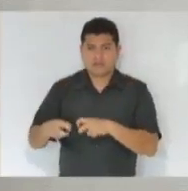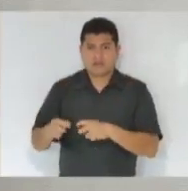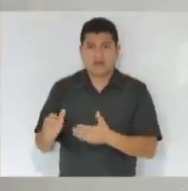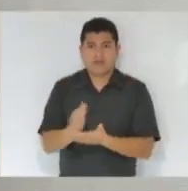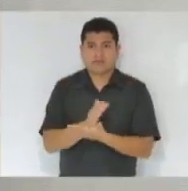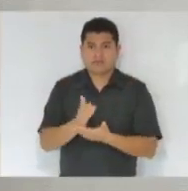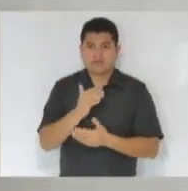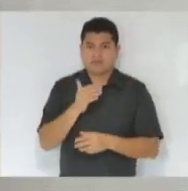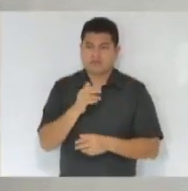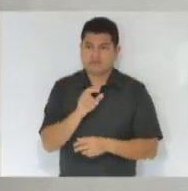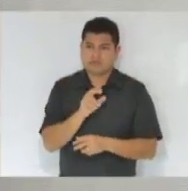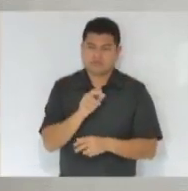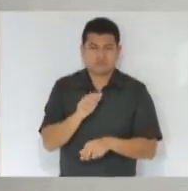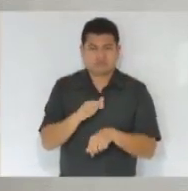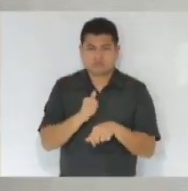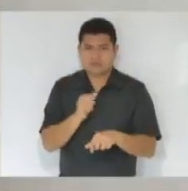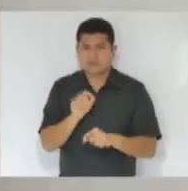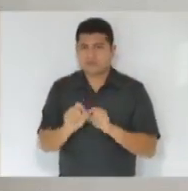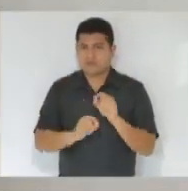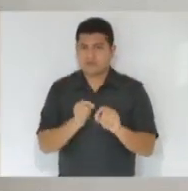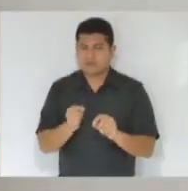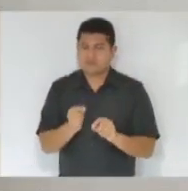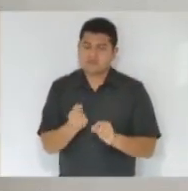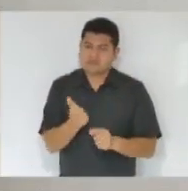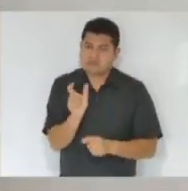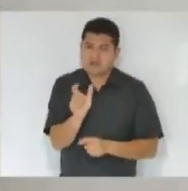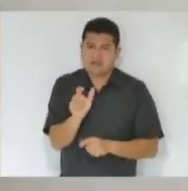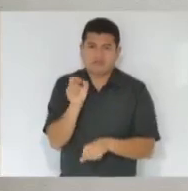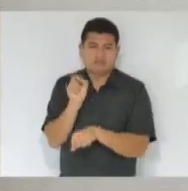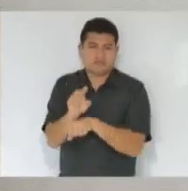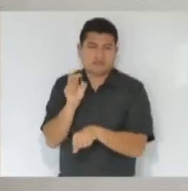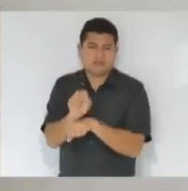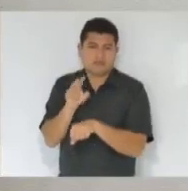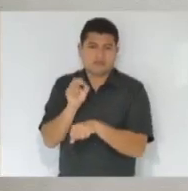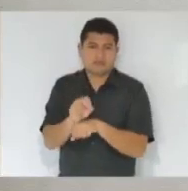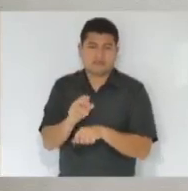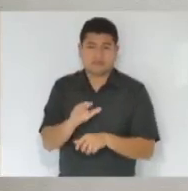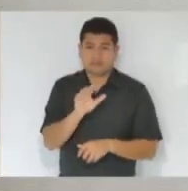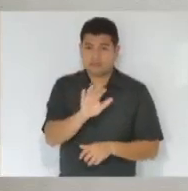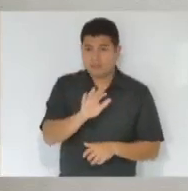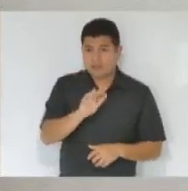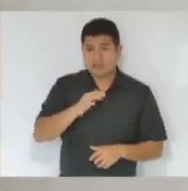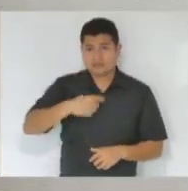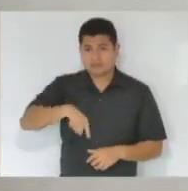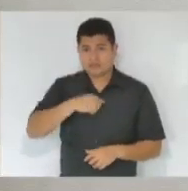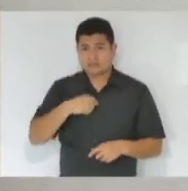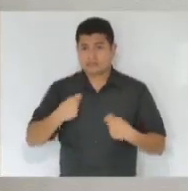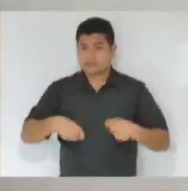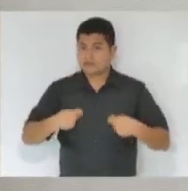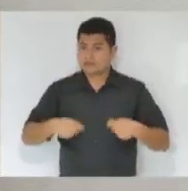veneno, mas que nós precisamos caminhar,